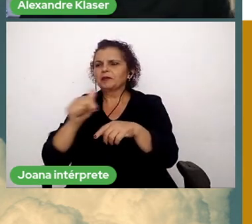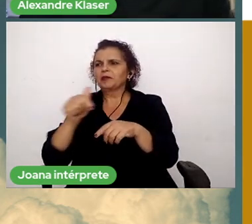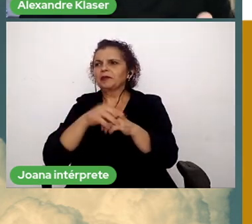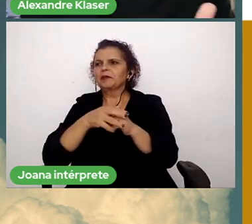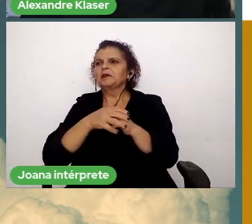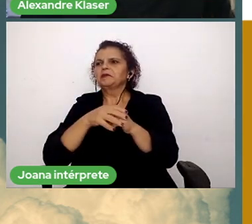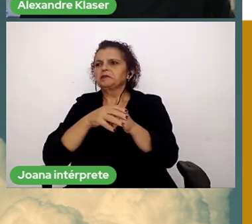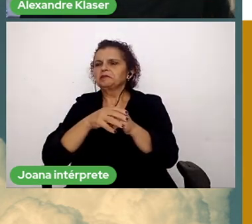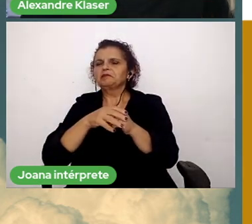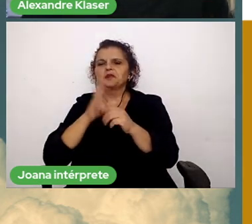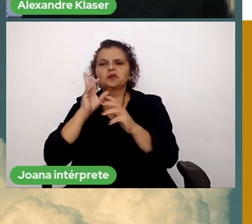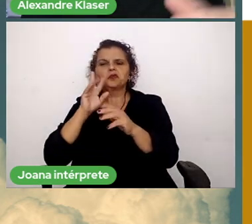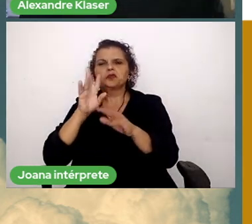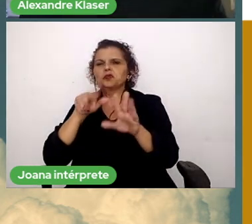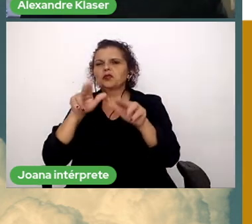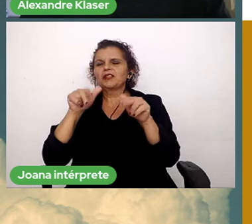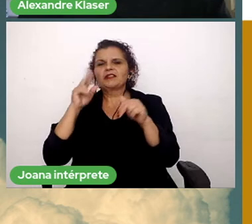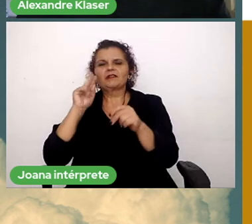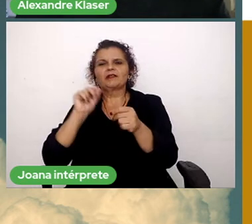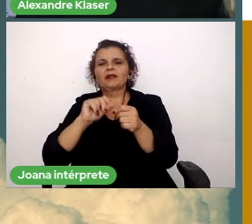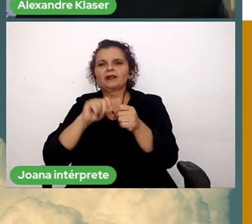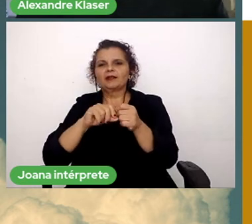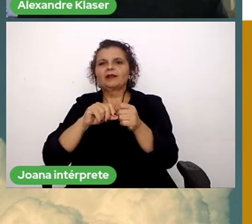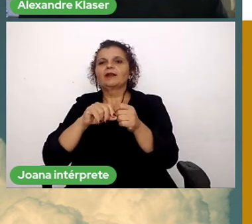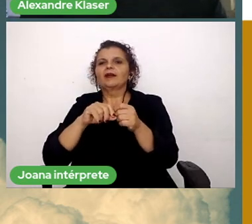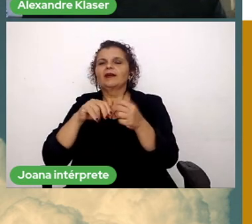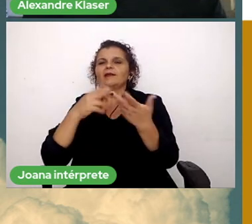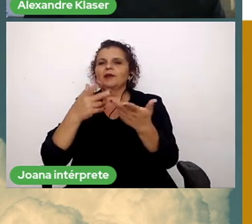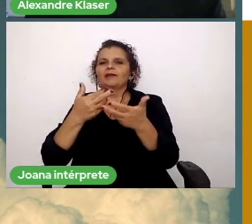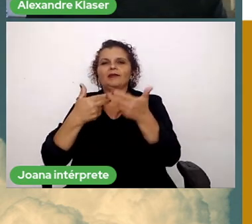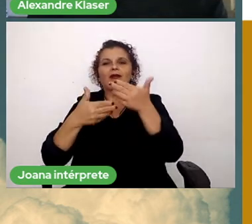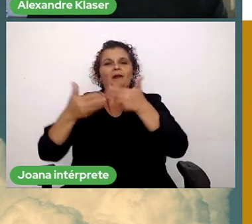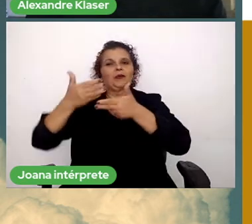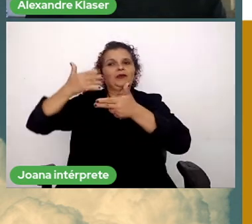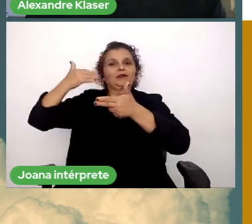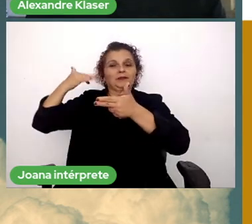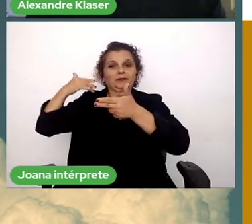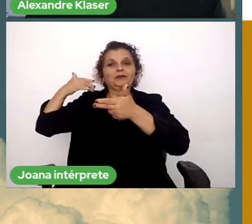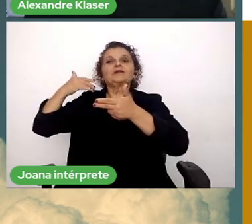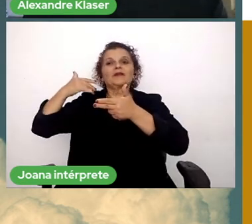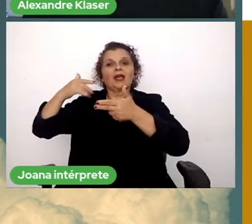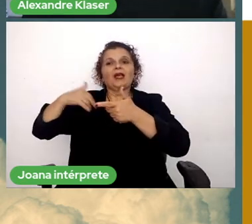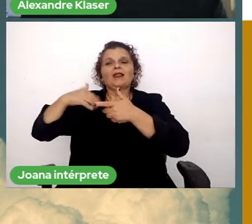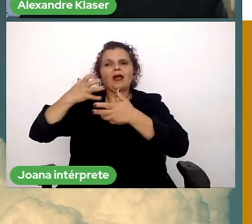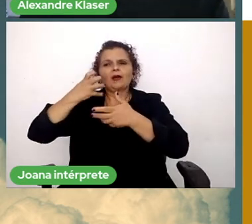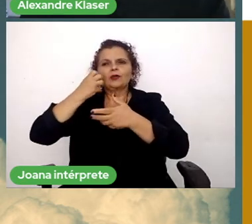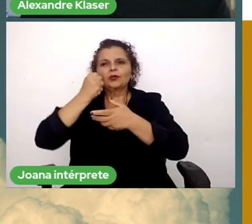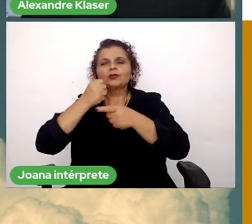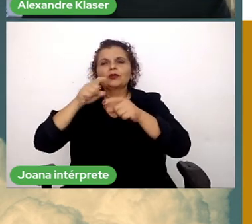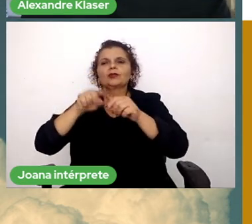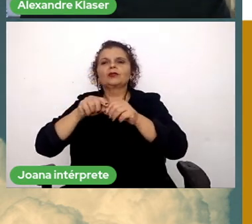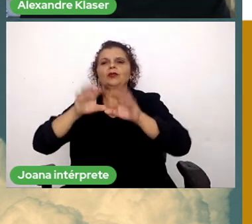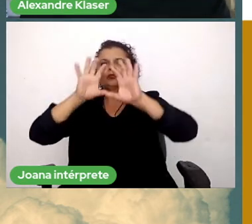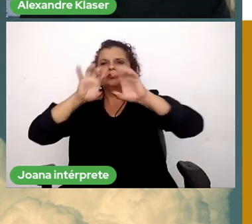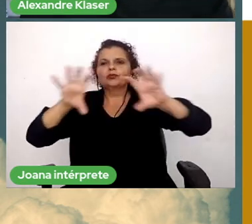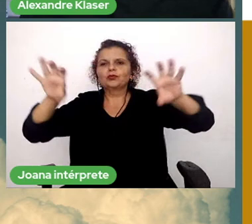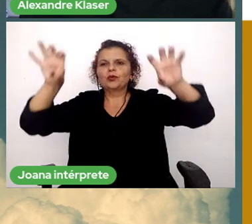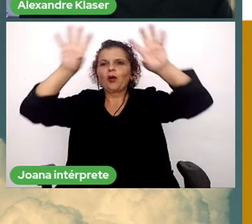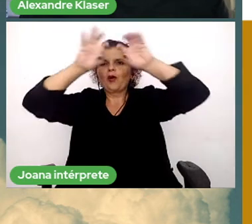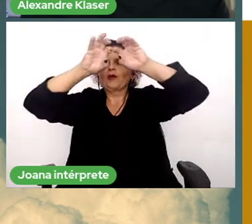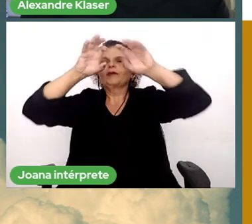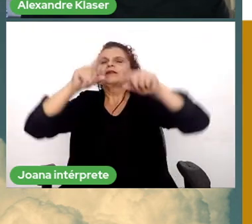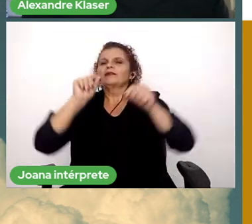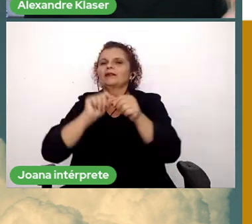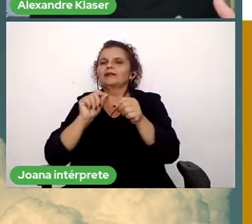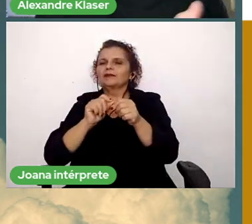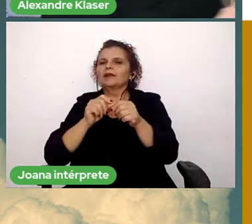coisa que a gente nunca tinha feito na nossa história. E isso por trás tem muita coisa. Tem a ver com adoção de nuvem, criar um pipeline para